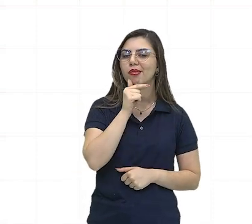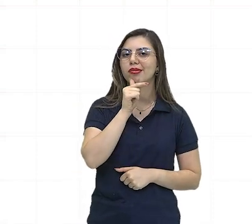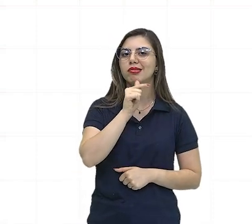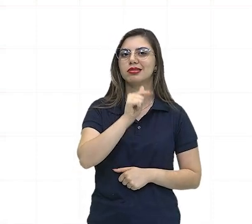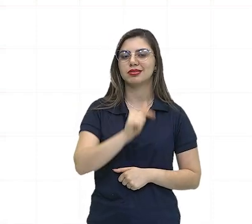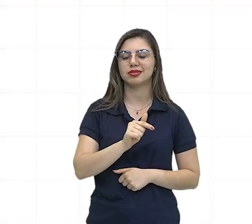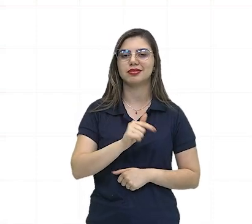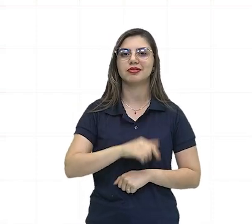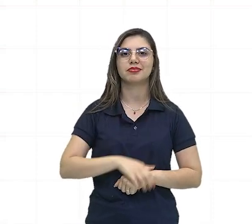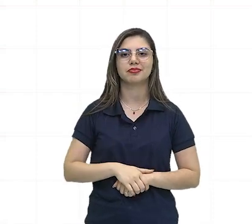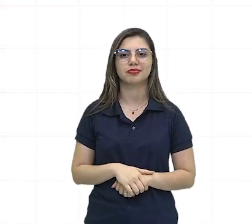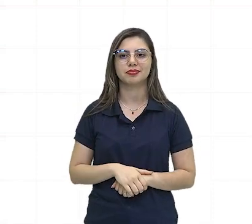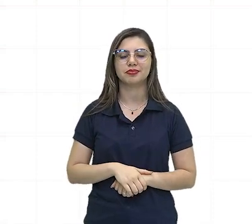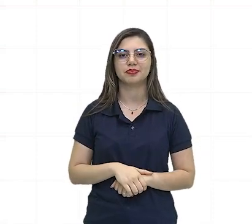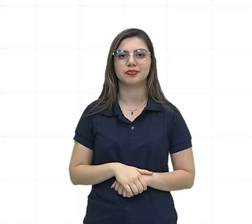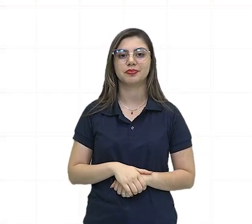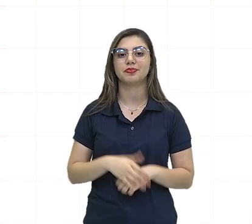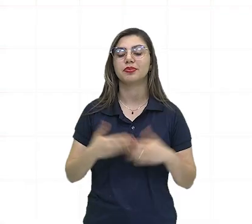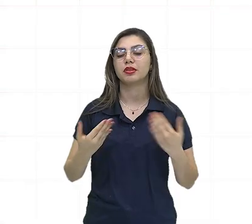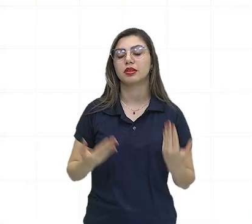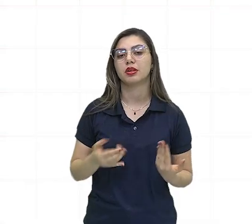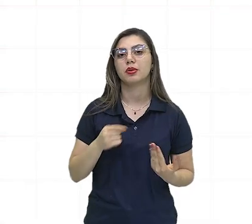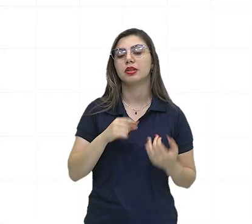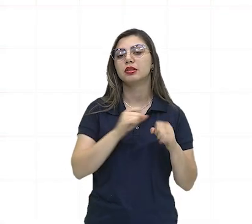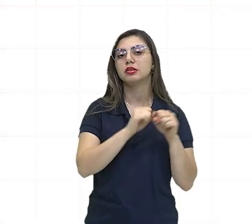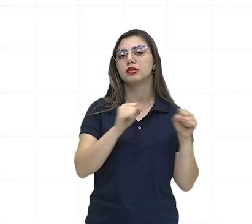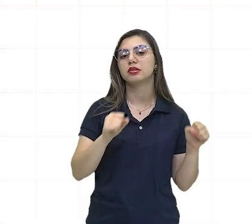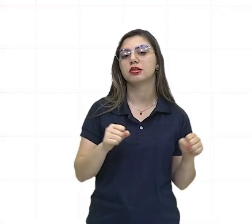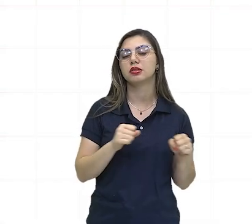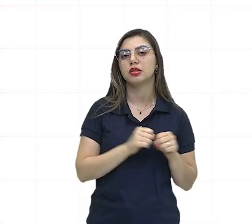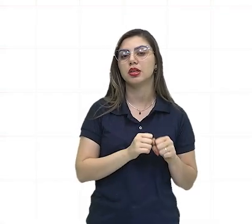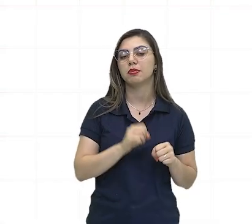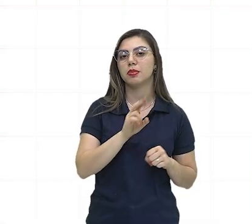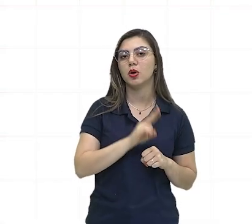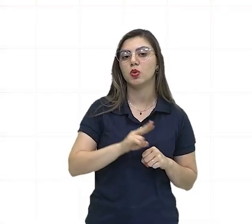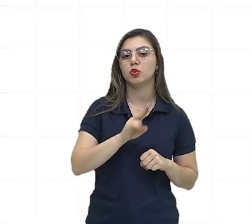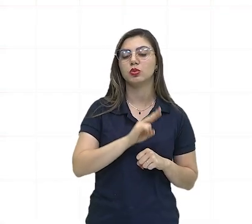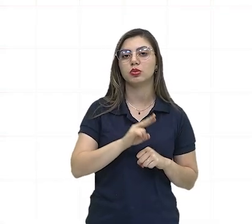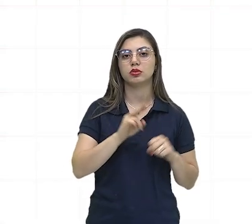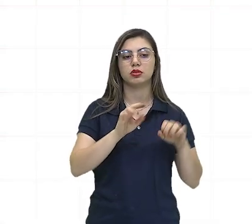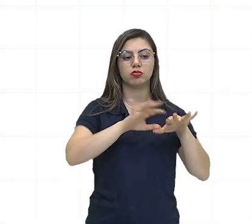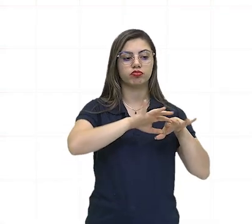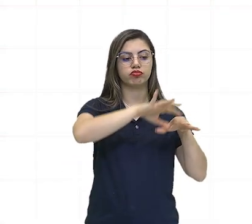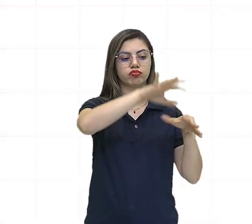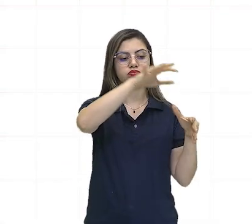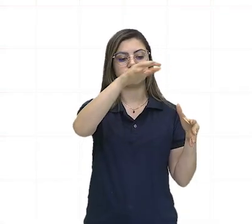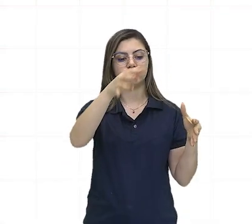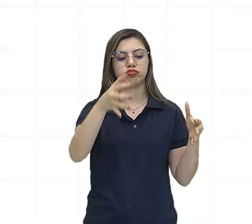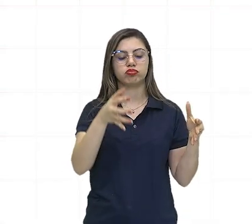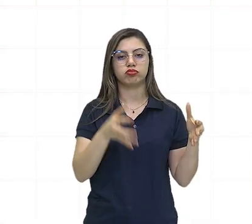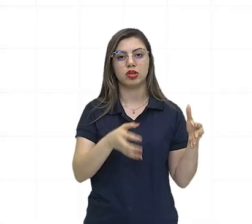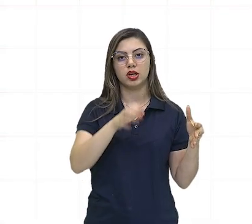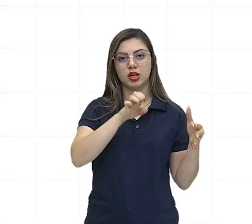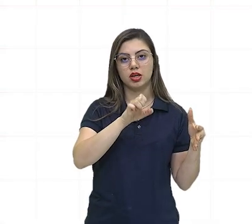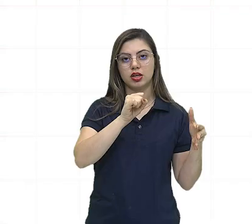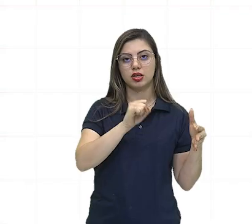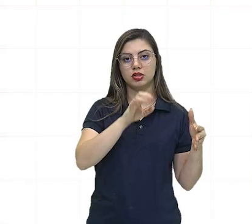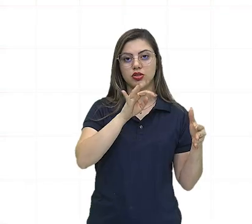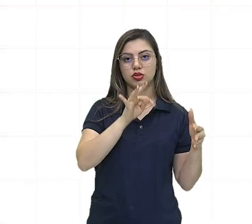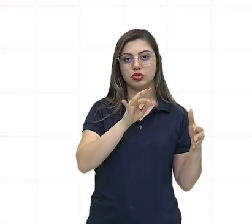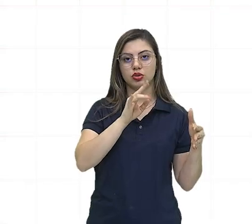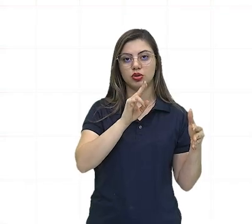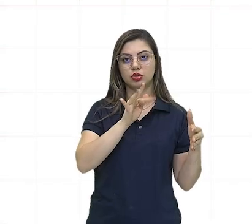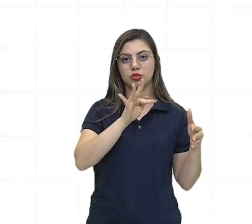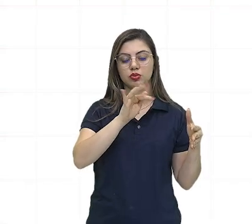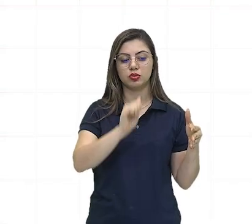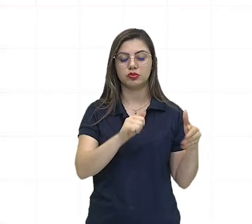uma escala maior. Esse sistema ele faz uso de estufas, né, onde nós vamos ter ali o